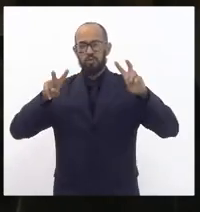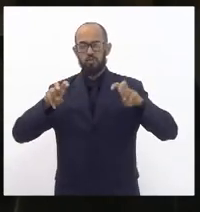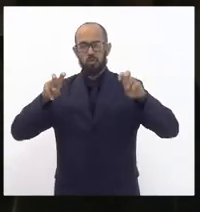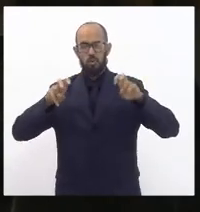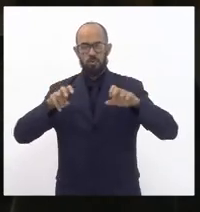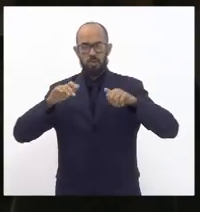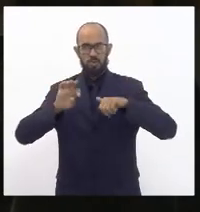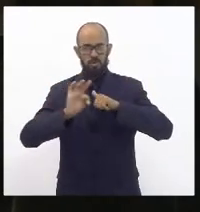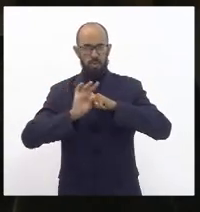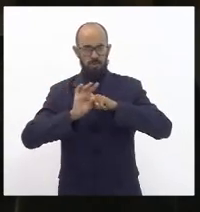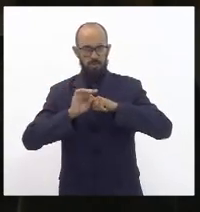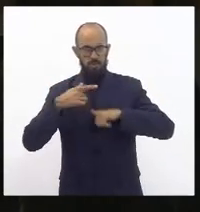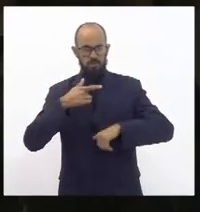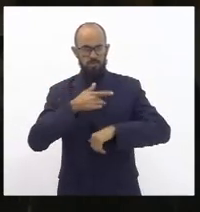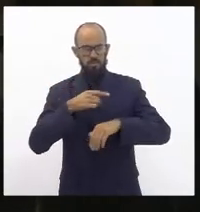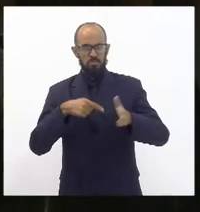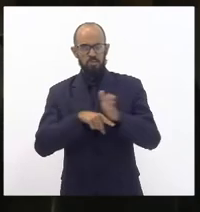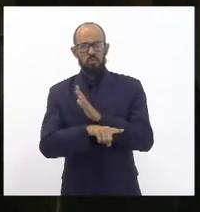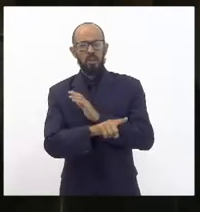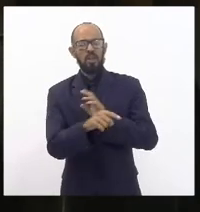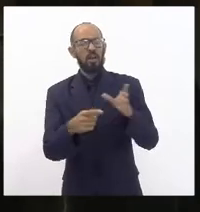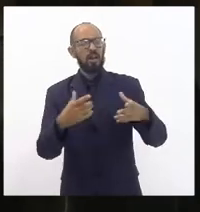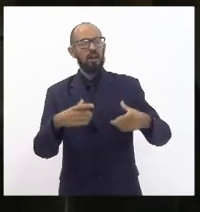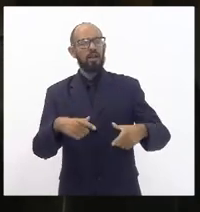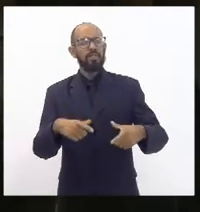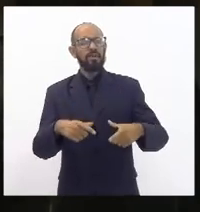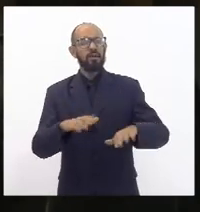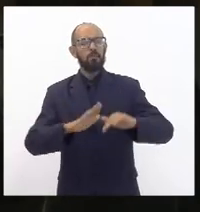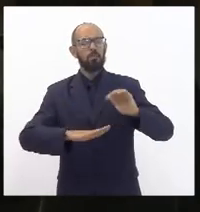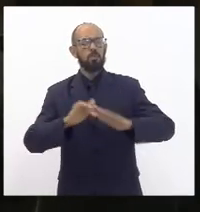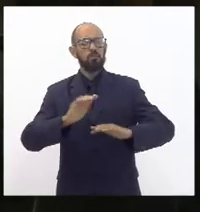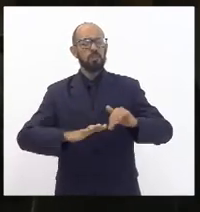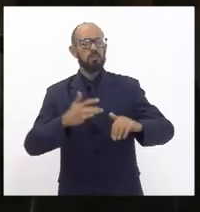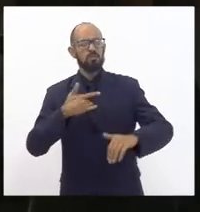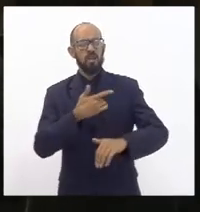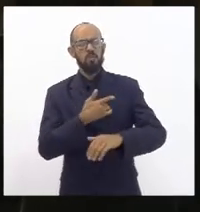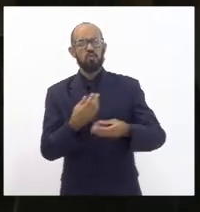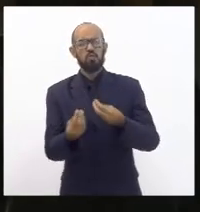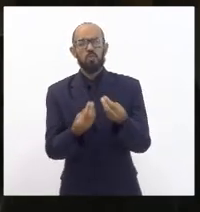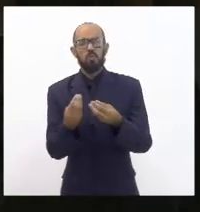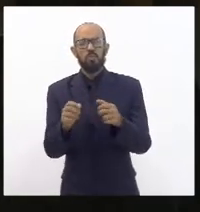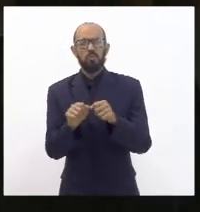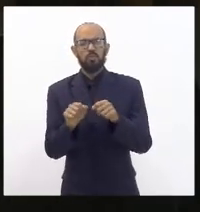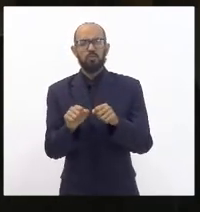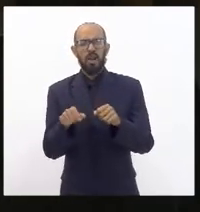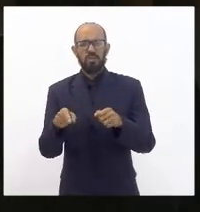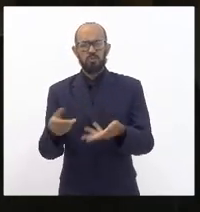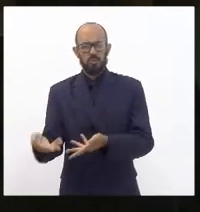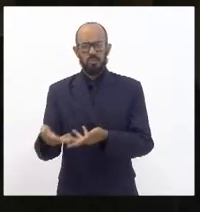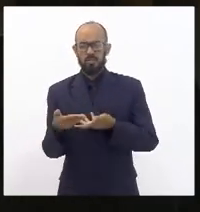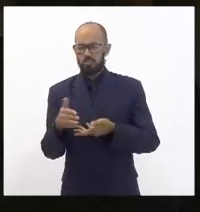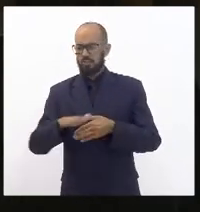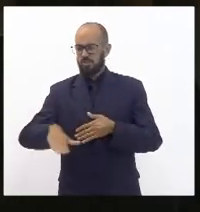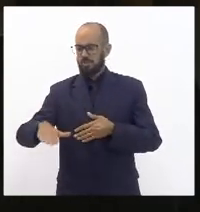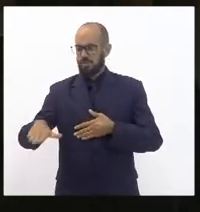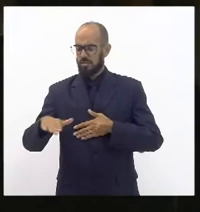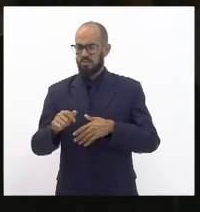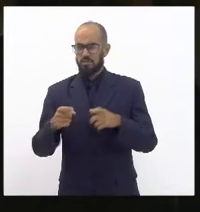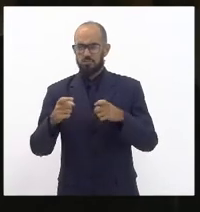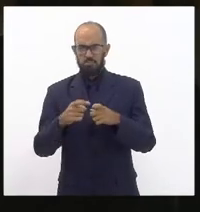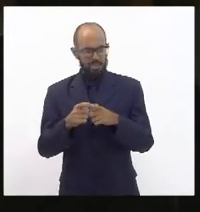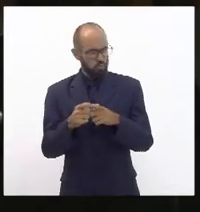informada perguntei cadê a profissional de saúde como é feita que o atendimento para com as crianças